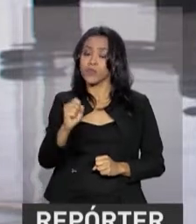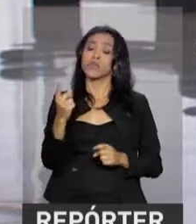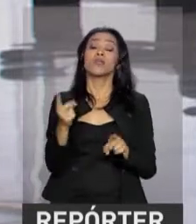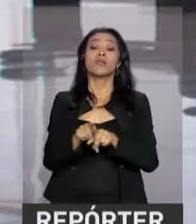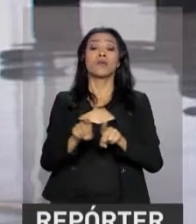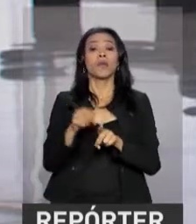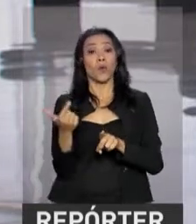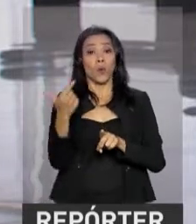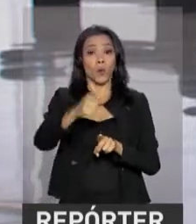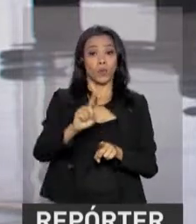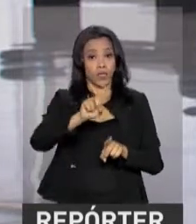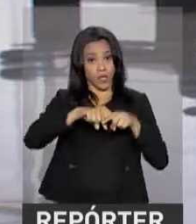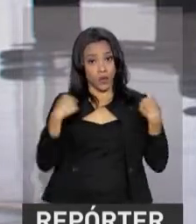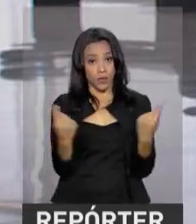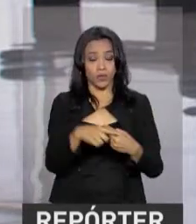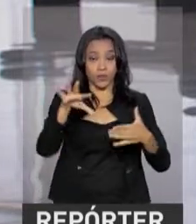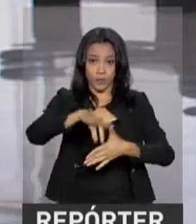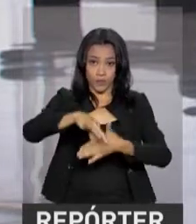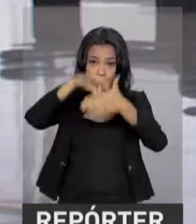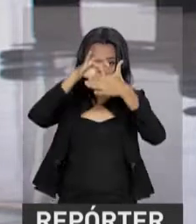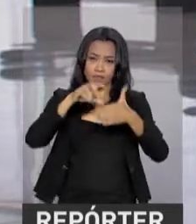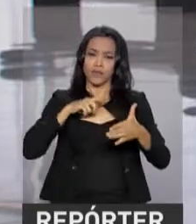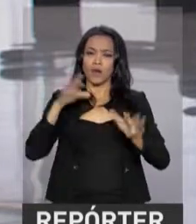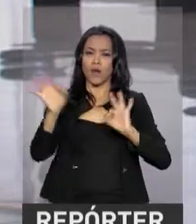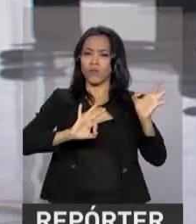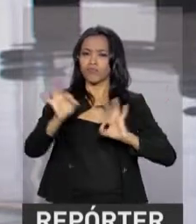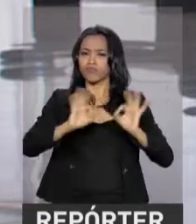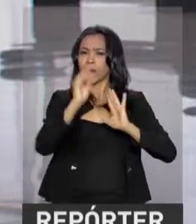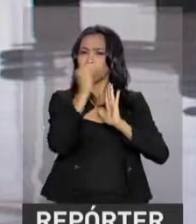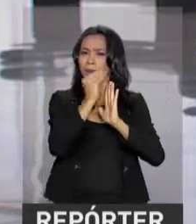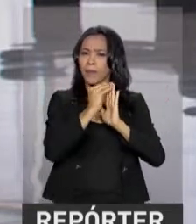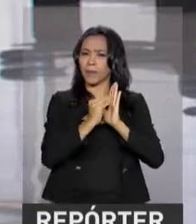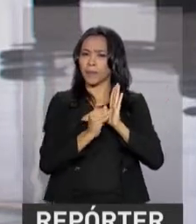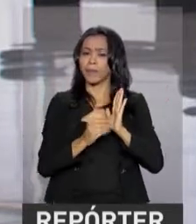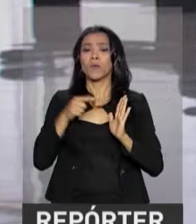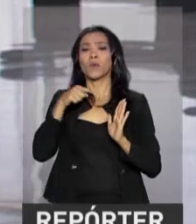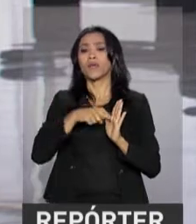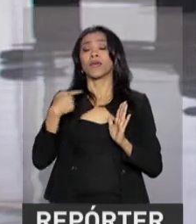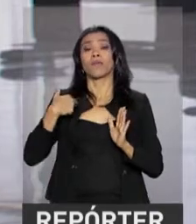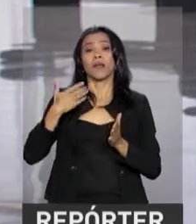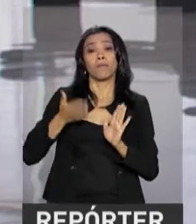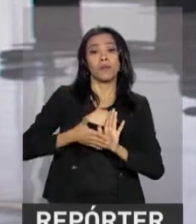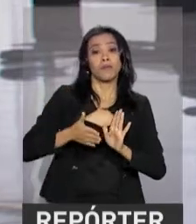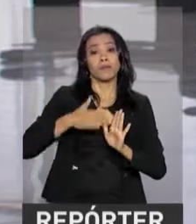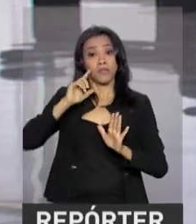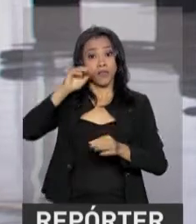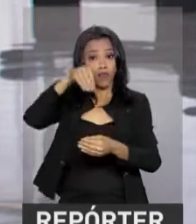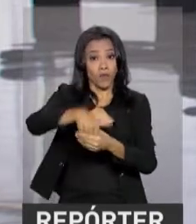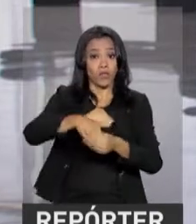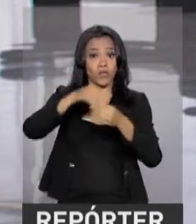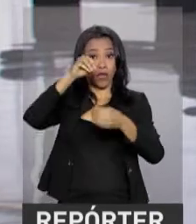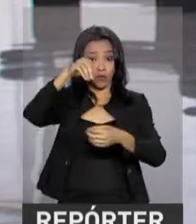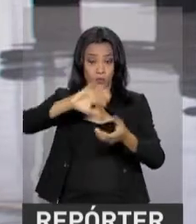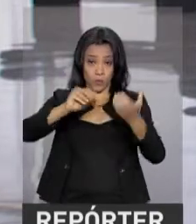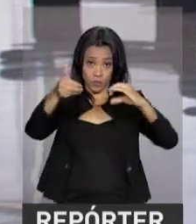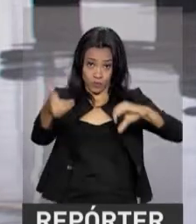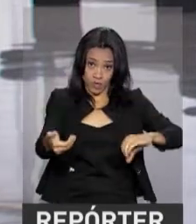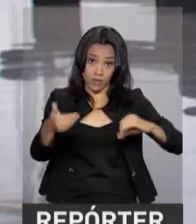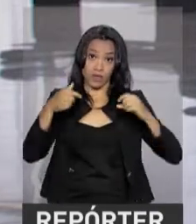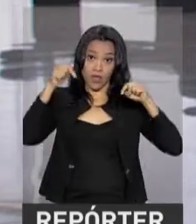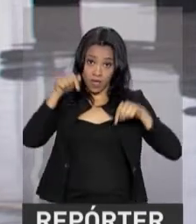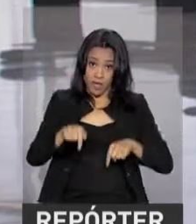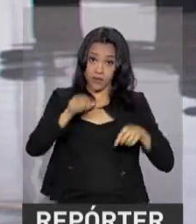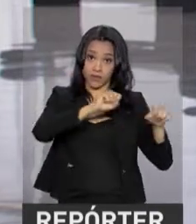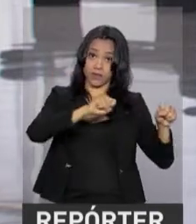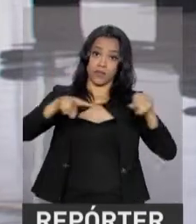governo estabeleceu um cronograma para votação de medidas consideradas prioritárias no congresso nacional esta semana de acordo com o